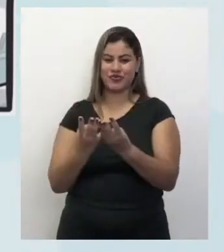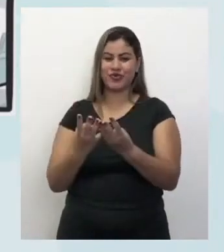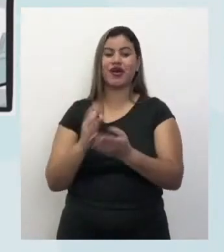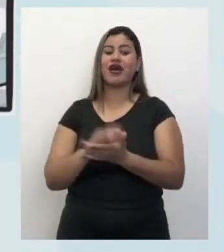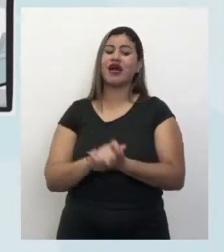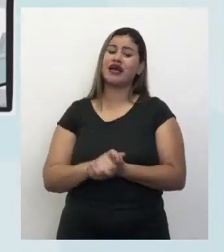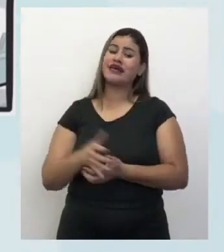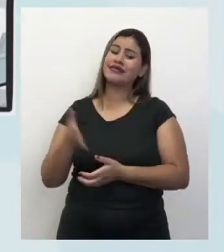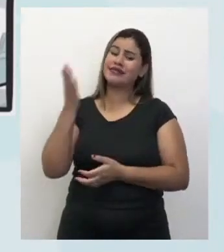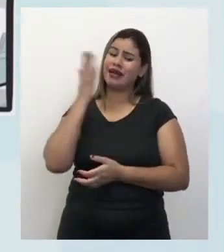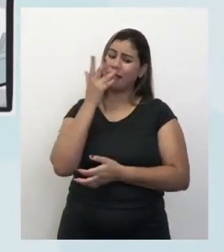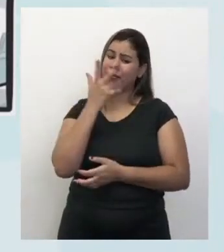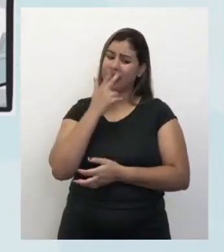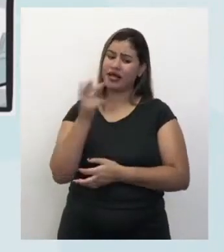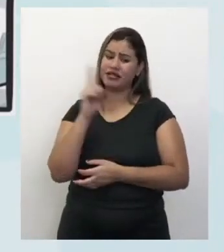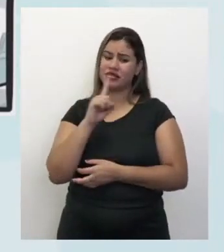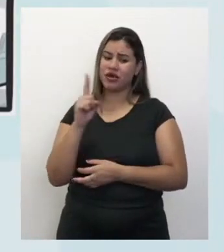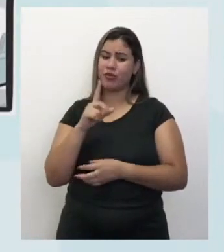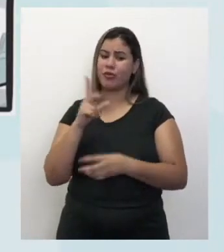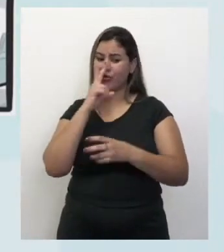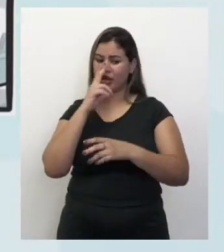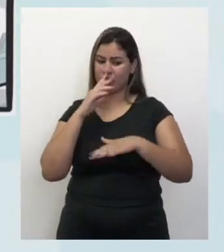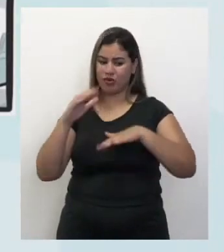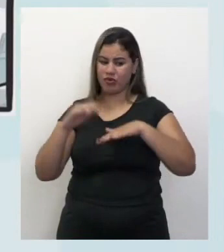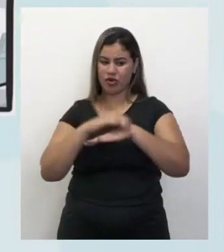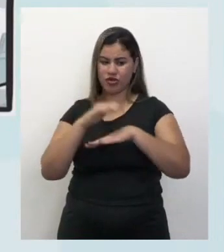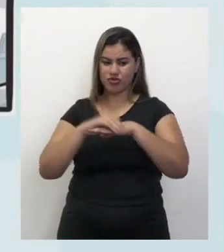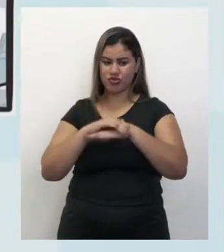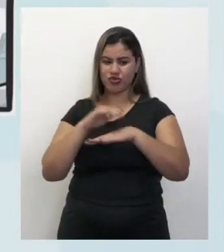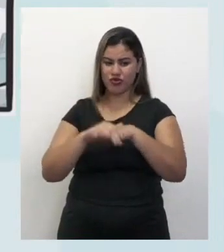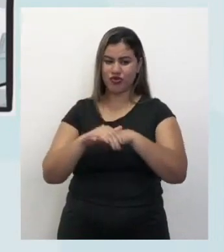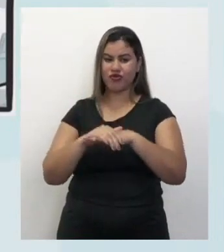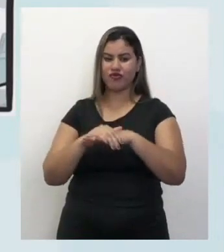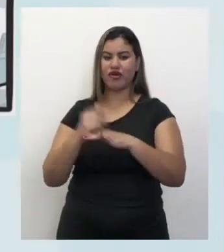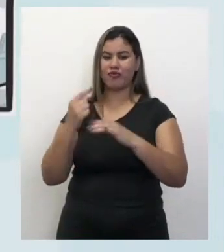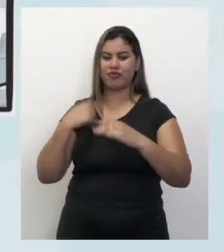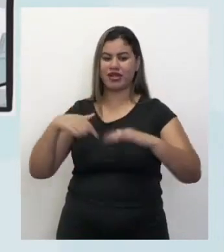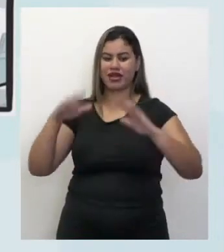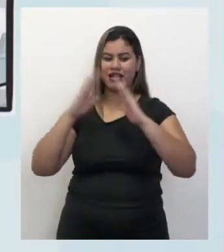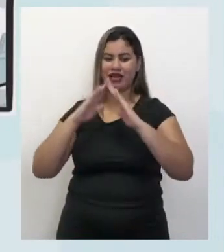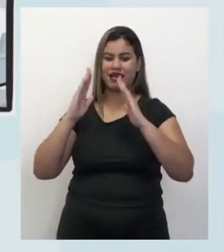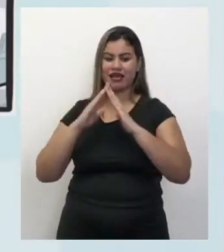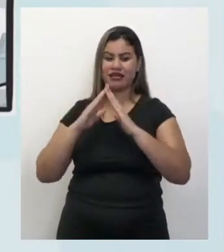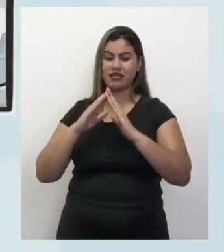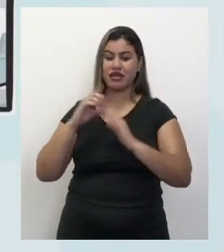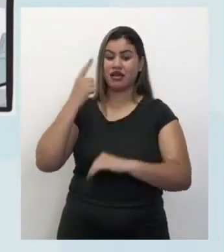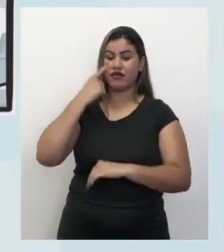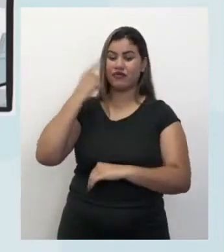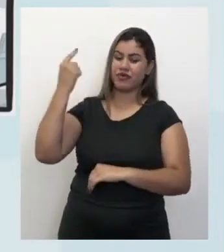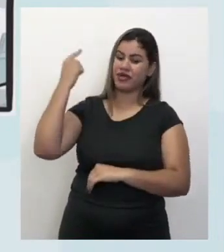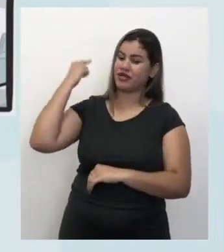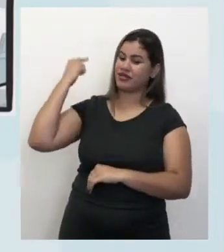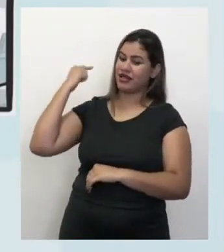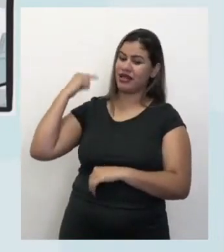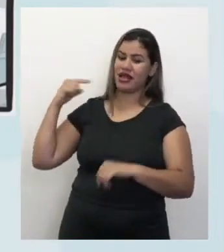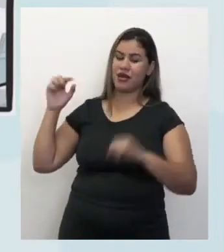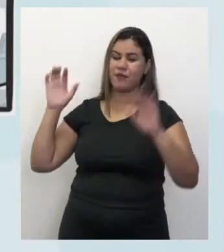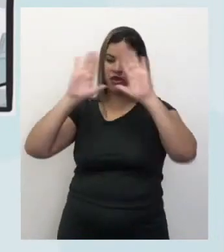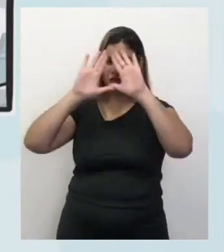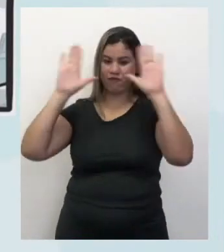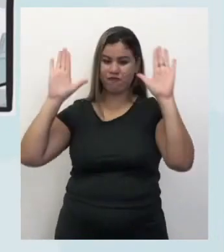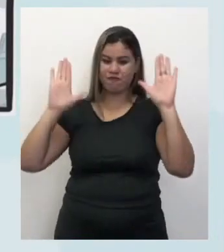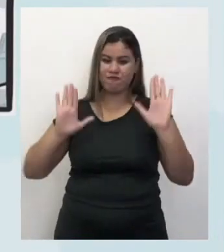Sei que não parece, mas estou de pantufas, transmitindo as notícias diretamente de meu lar. Aquela galera ali atrás é um cenário de